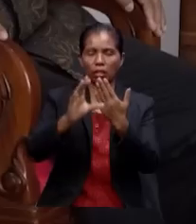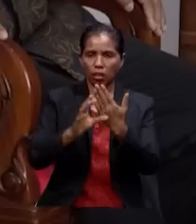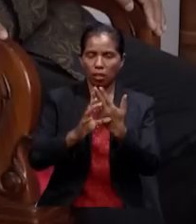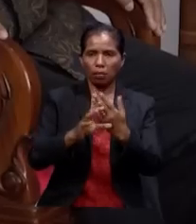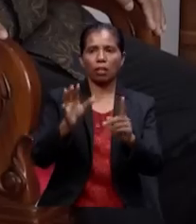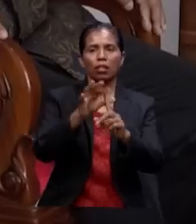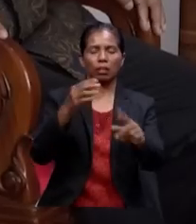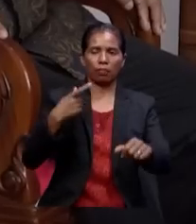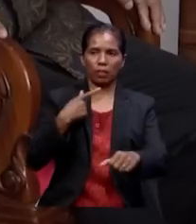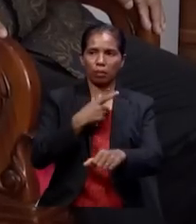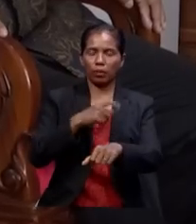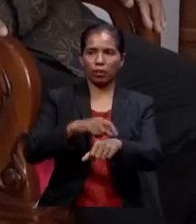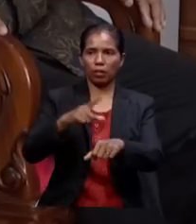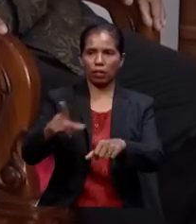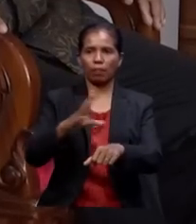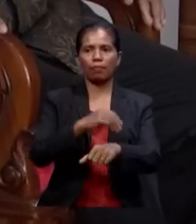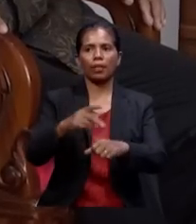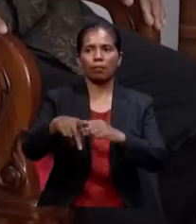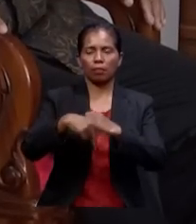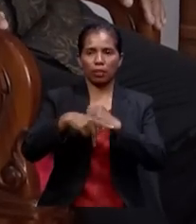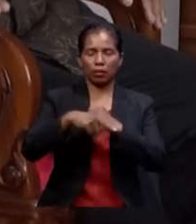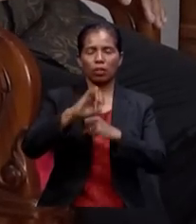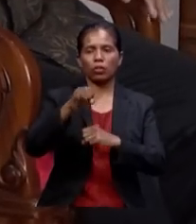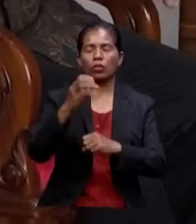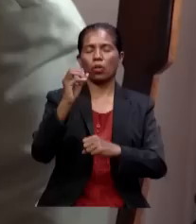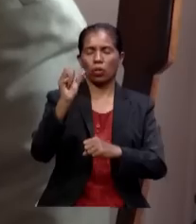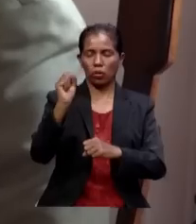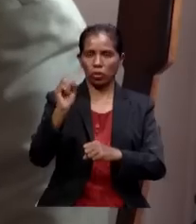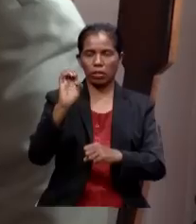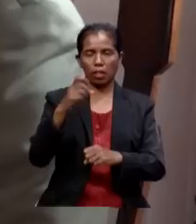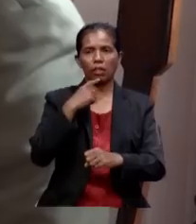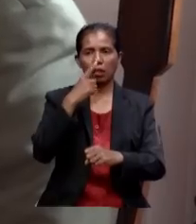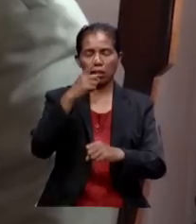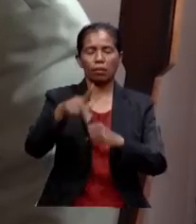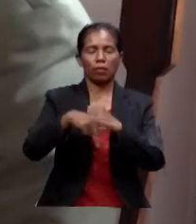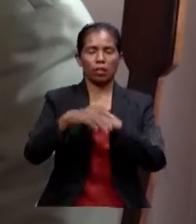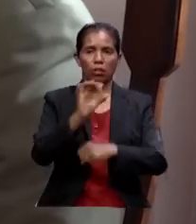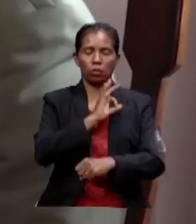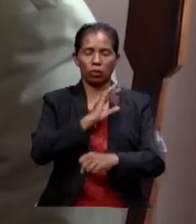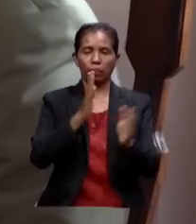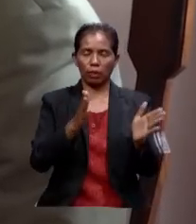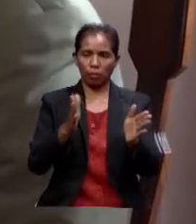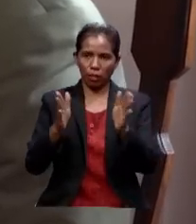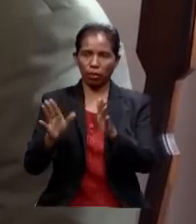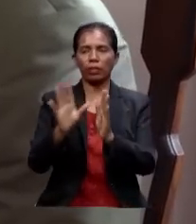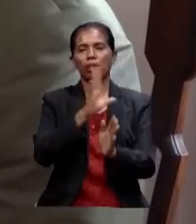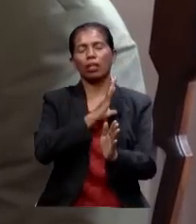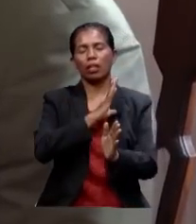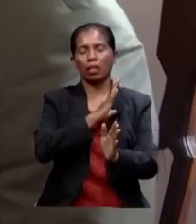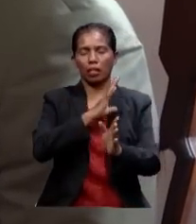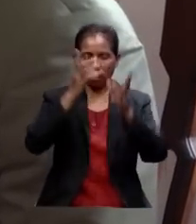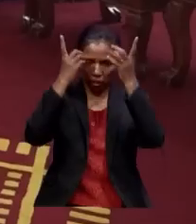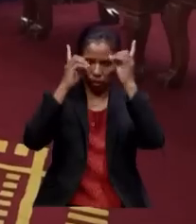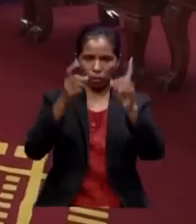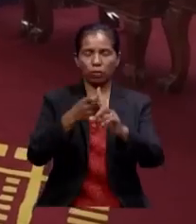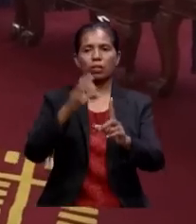parlamentar. Conselheiro Máximo Partido Kunto, José Naimori dos Santos Bucar Hateten, Partido Kunto preparado ona rodi rein decisão, o chefe